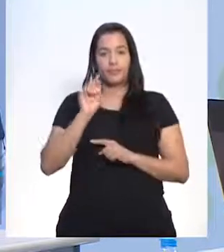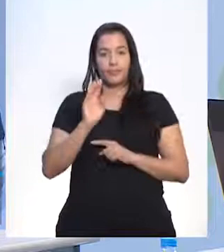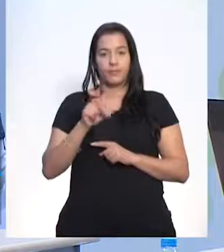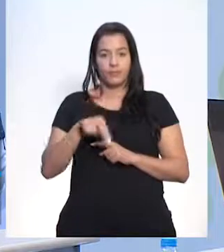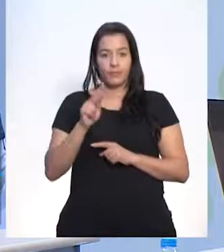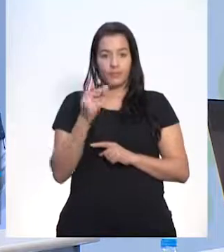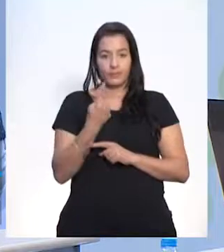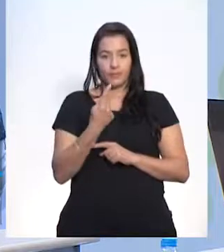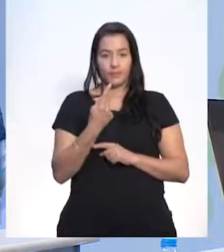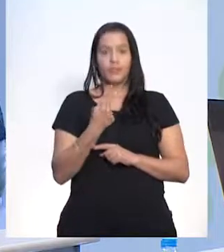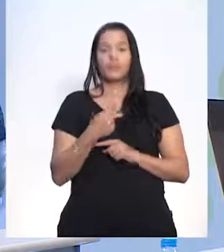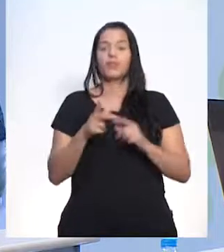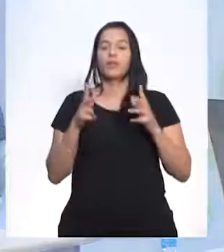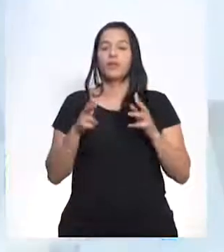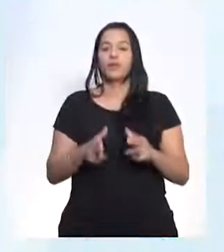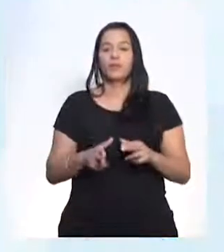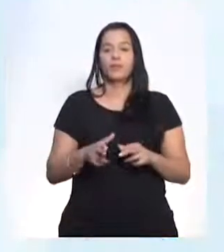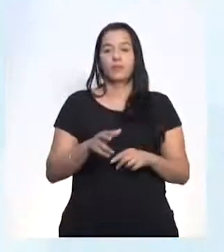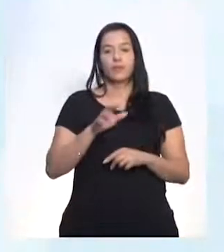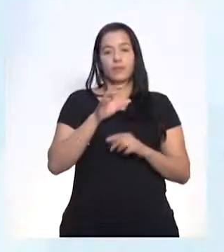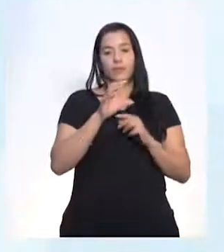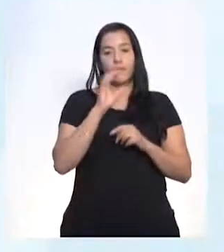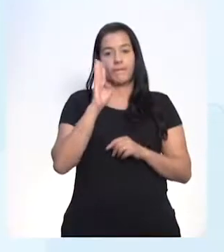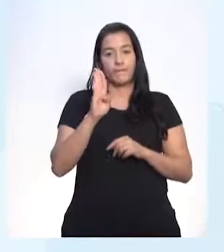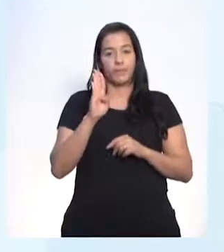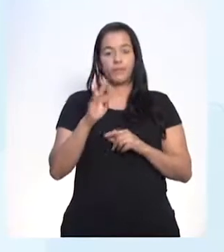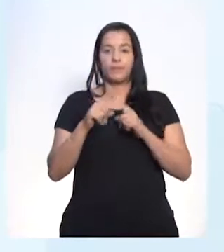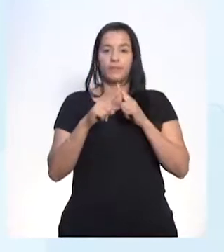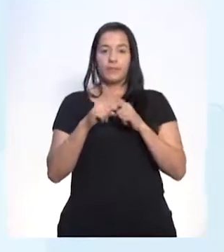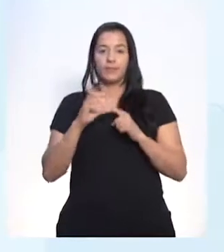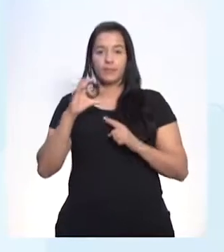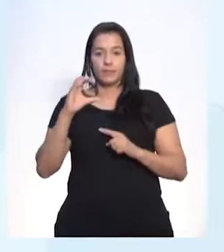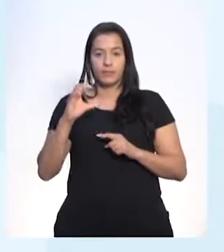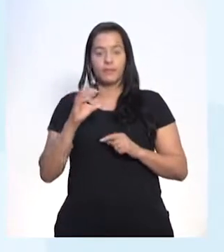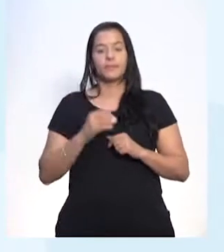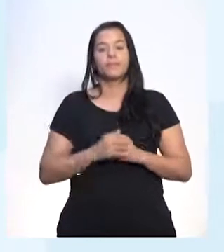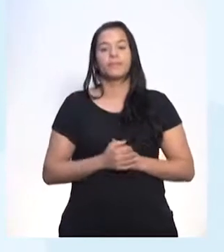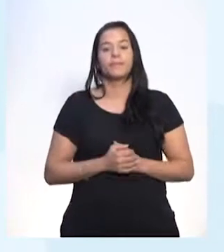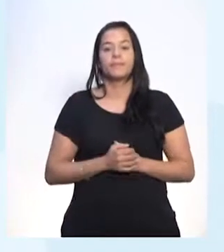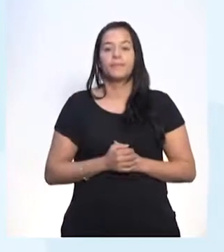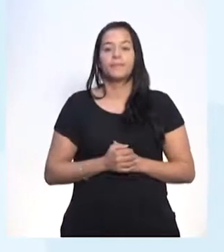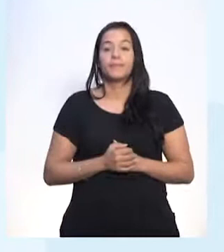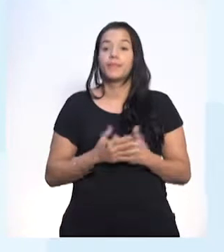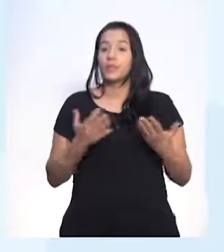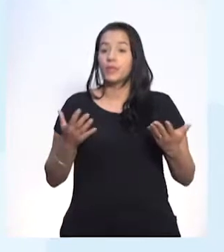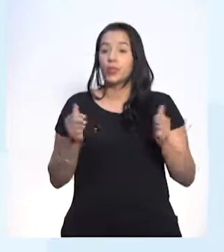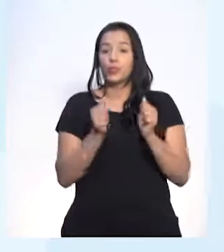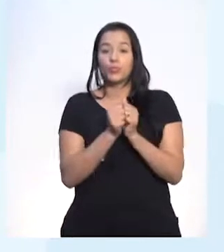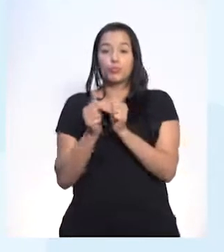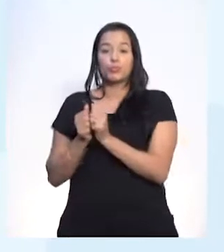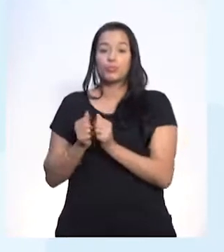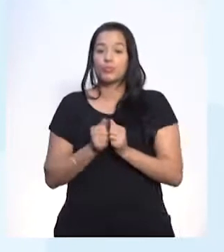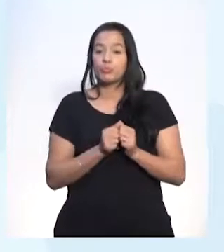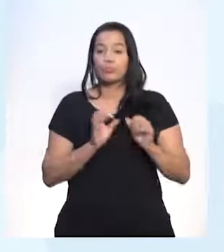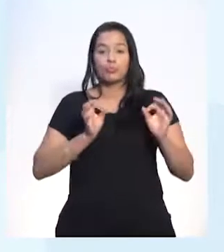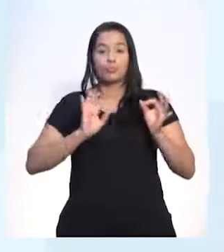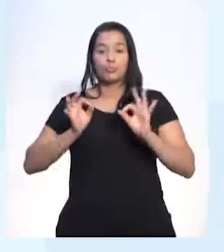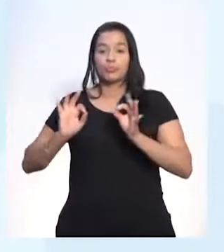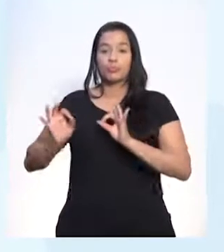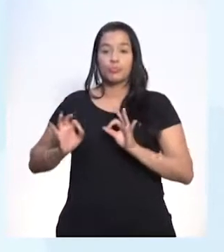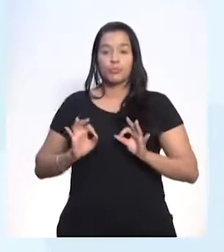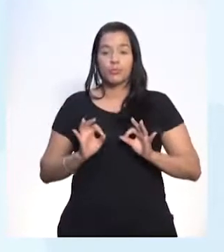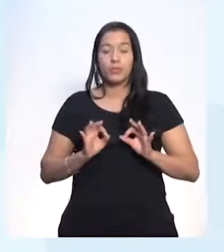vezes H, que é igual a B vezes C. Muito bem, não tem que juntar nada, não tem